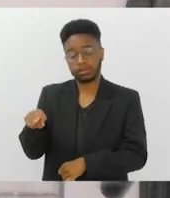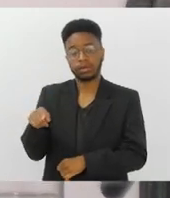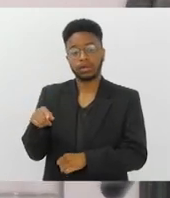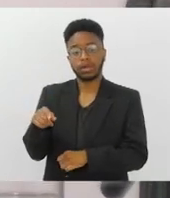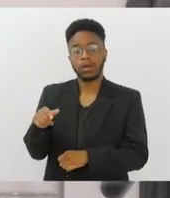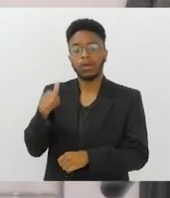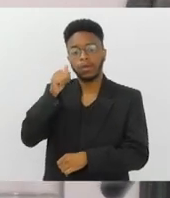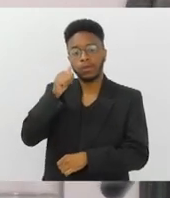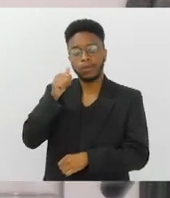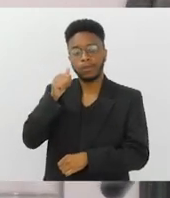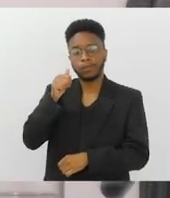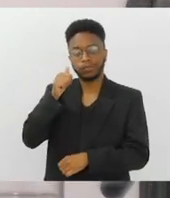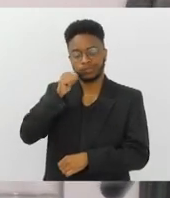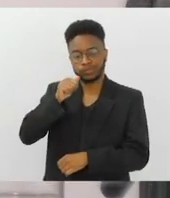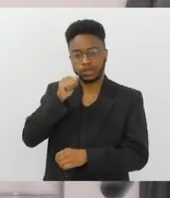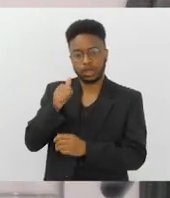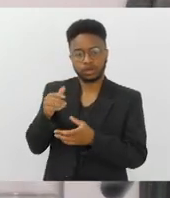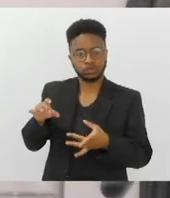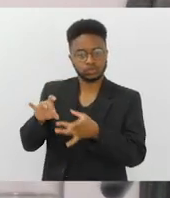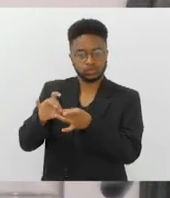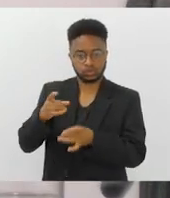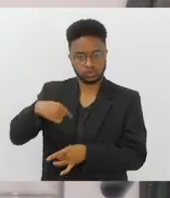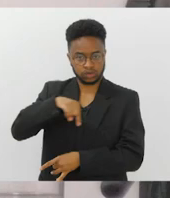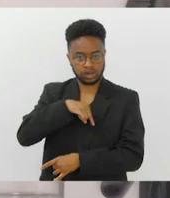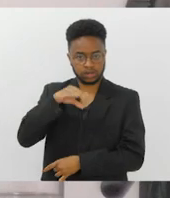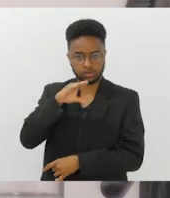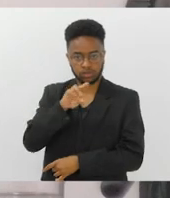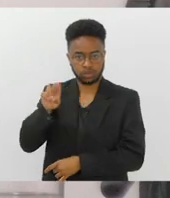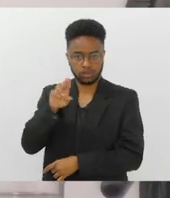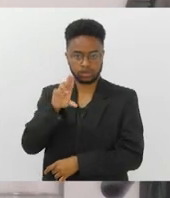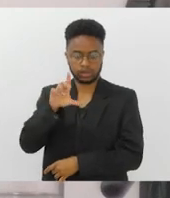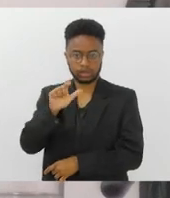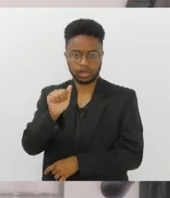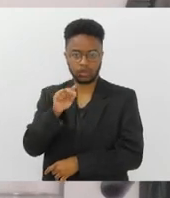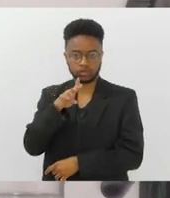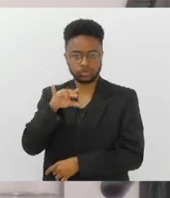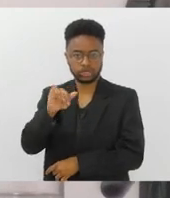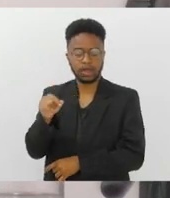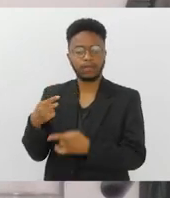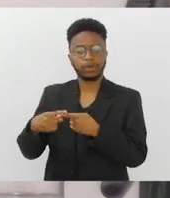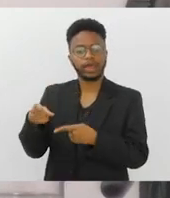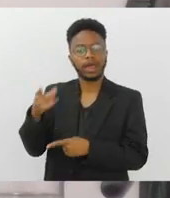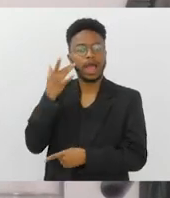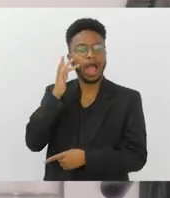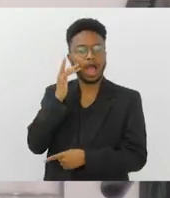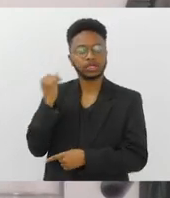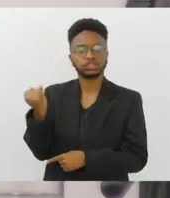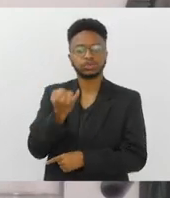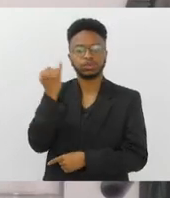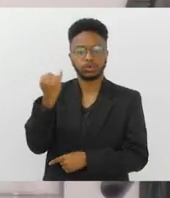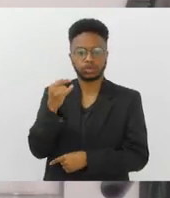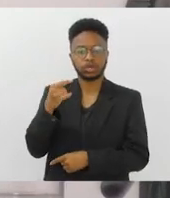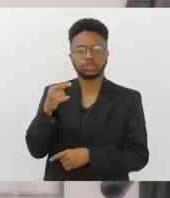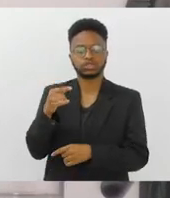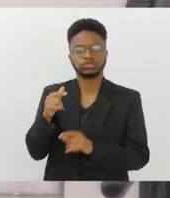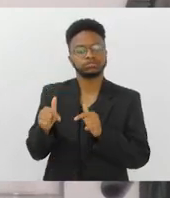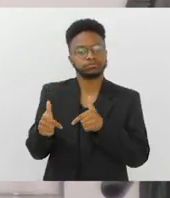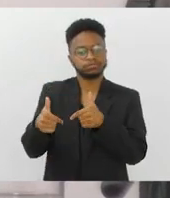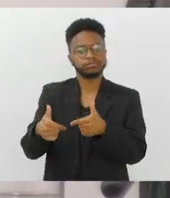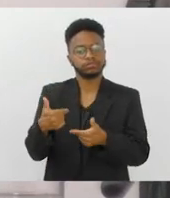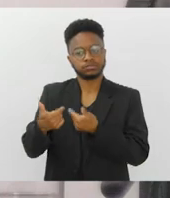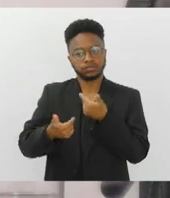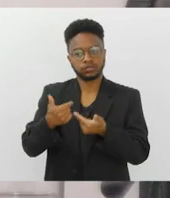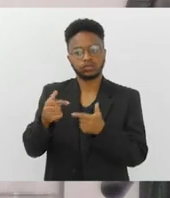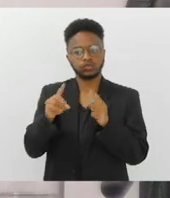é farmacêutica, porque ela achava importante realizar esse debate sobre o aleitamento e a importância. Então, a